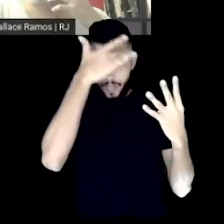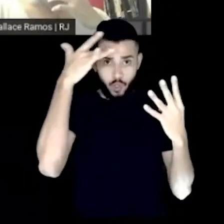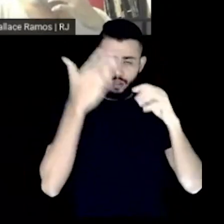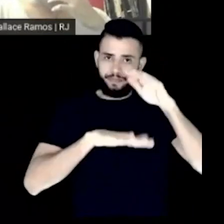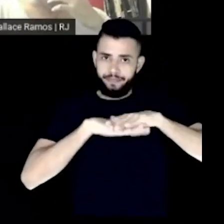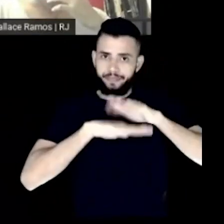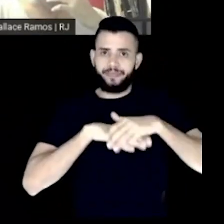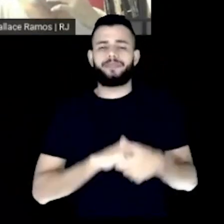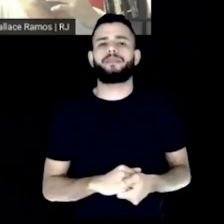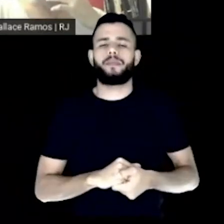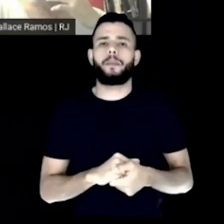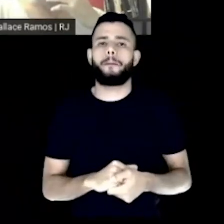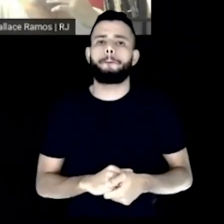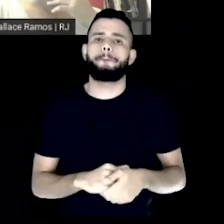pessoas.